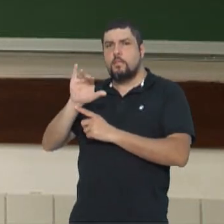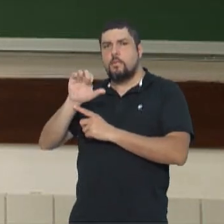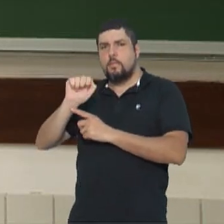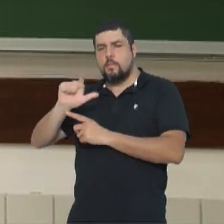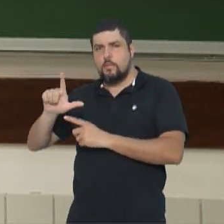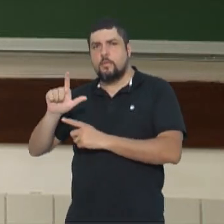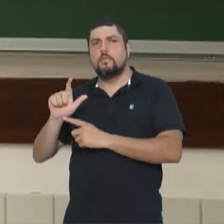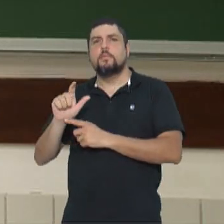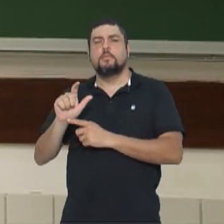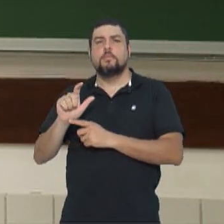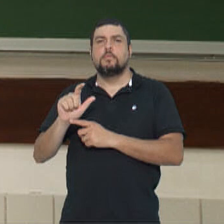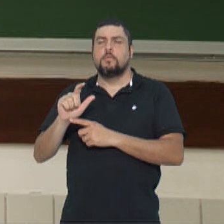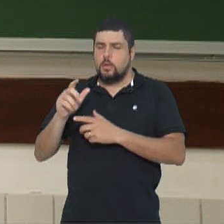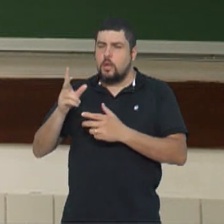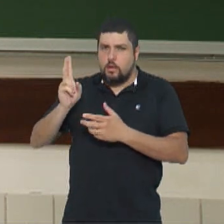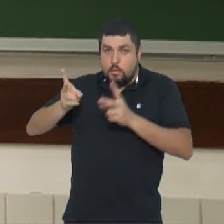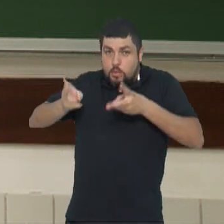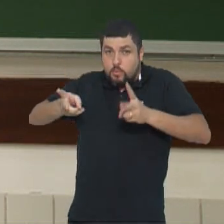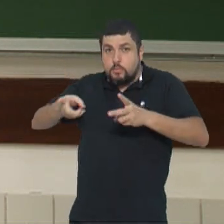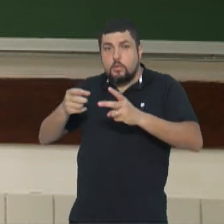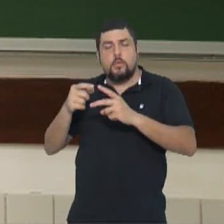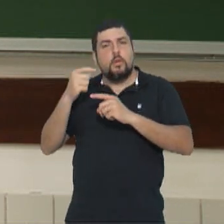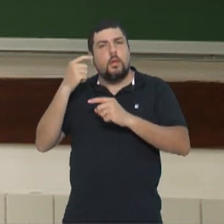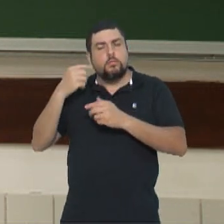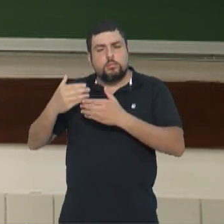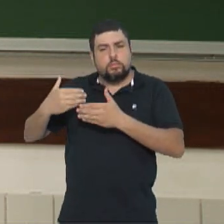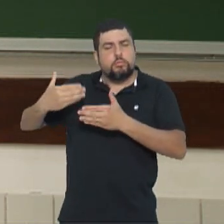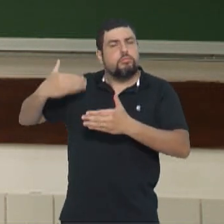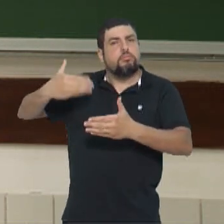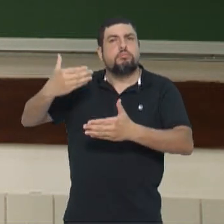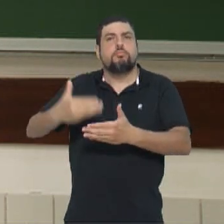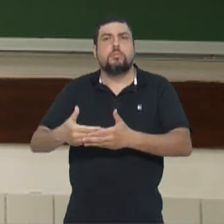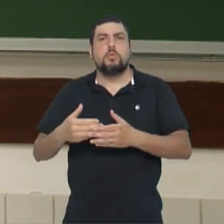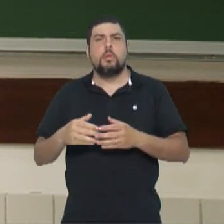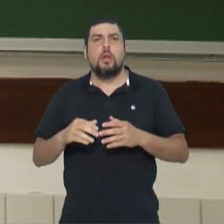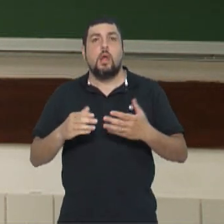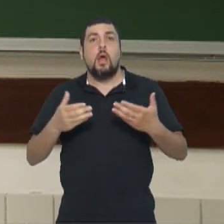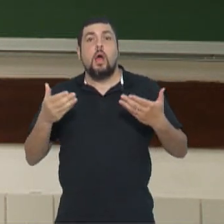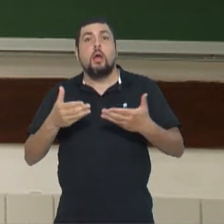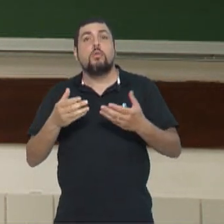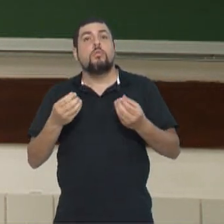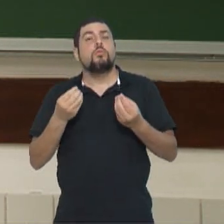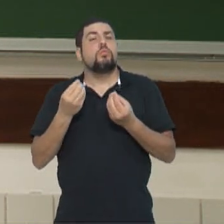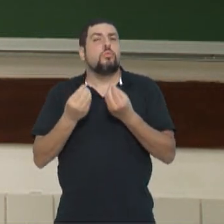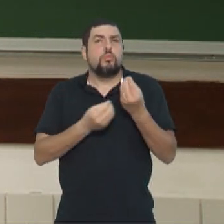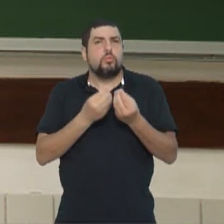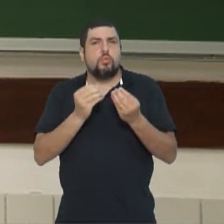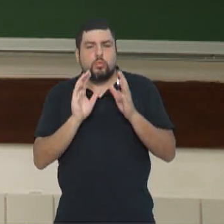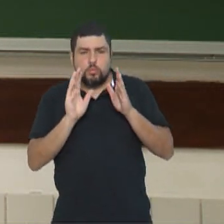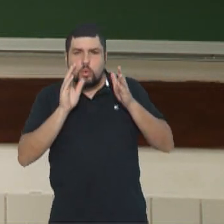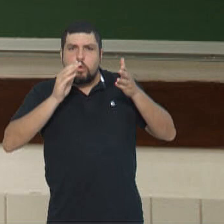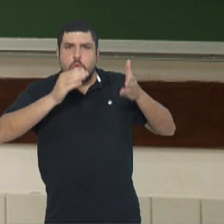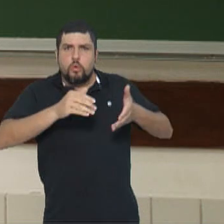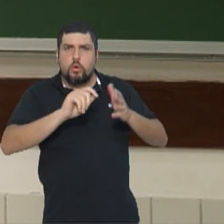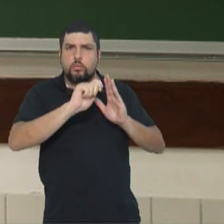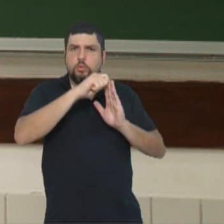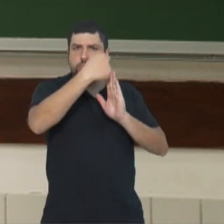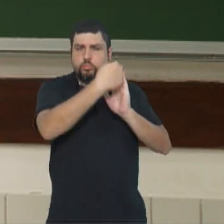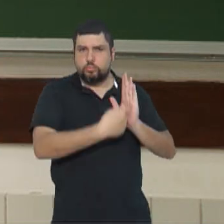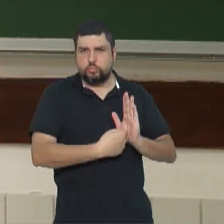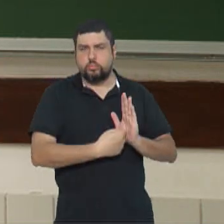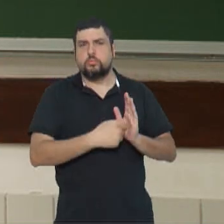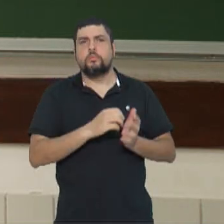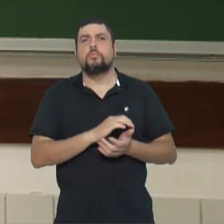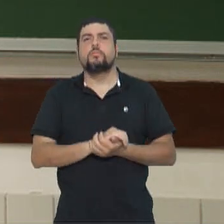gente vai começar, continuar trabalhando, pensando um pouquinho nisso, mas com um foco na produção, tá certo? Antes da gente